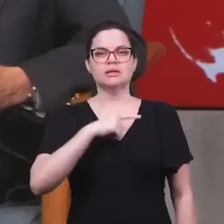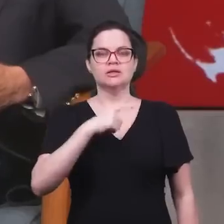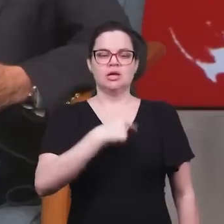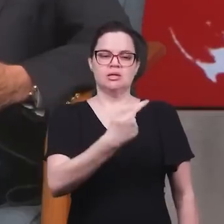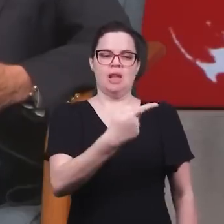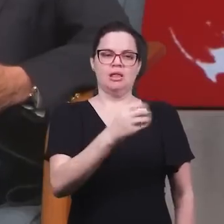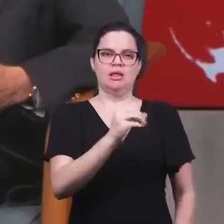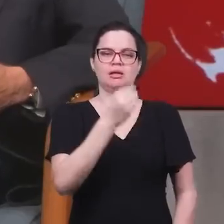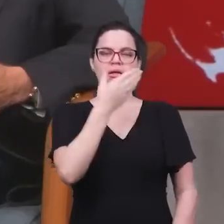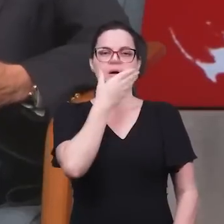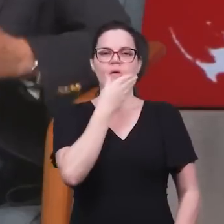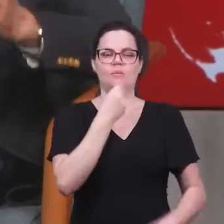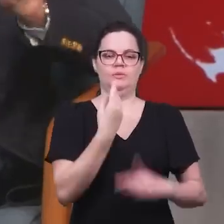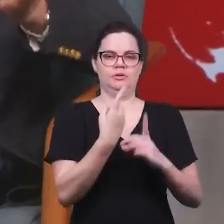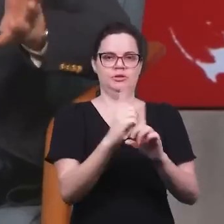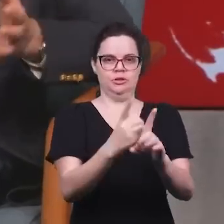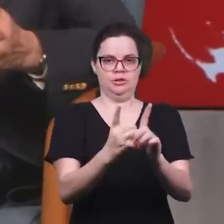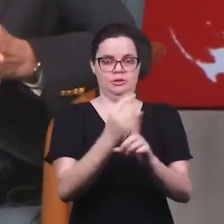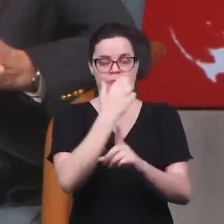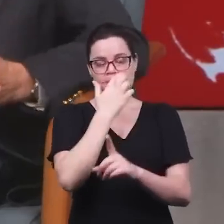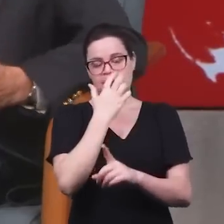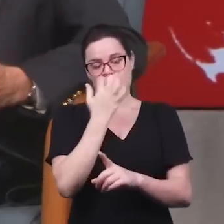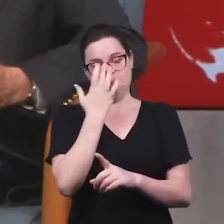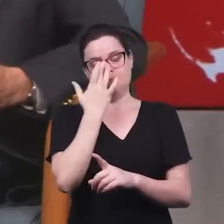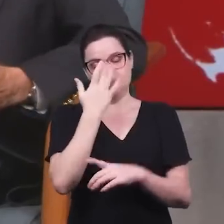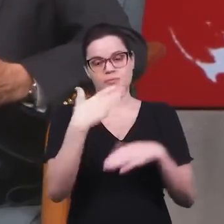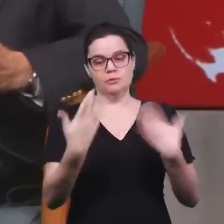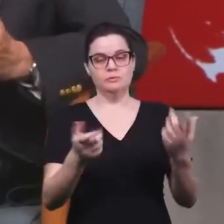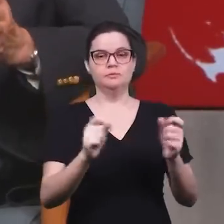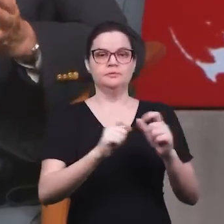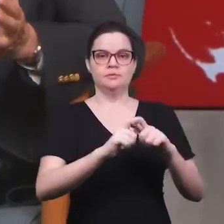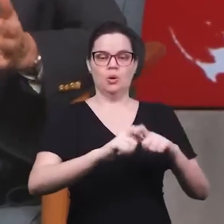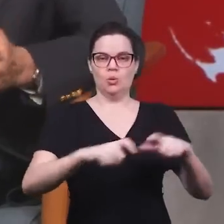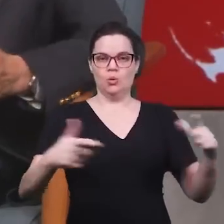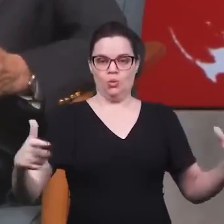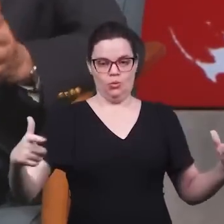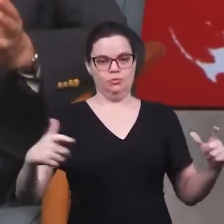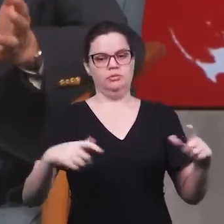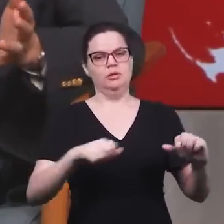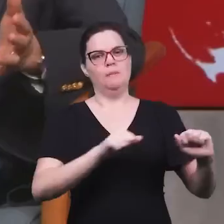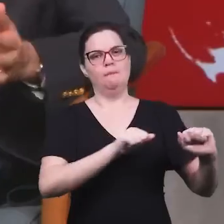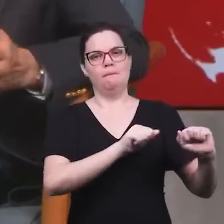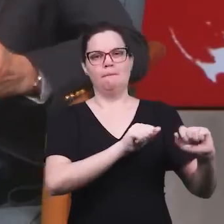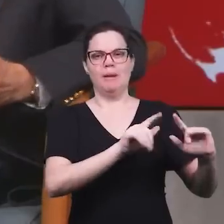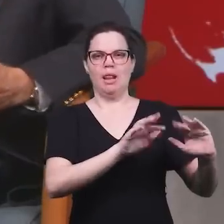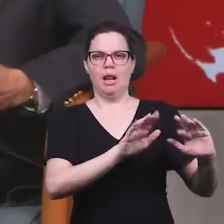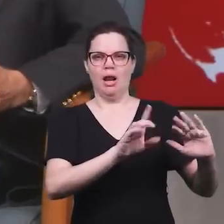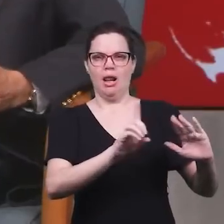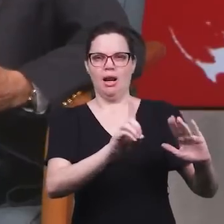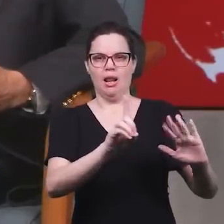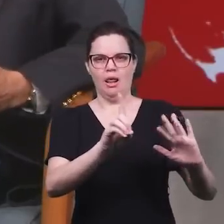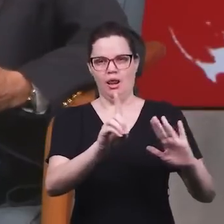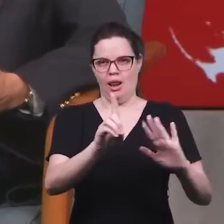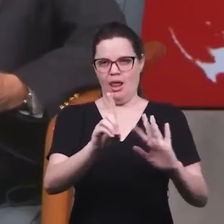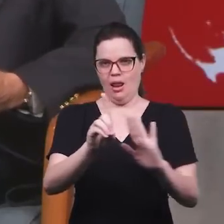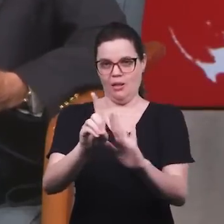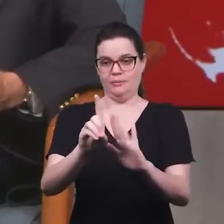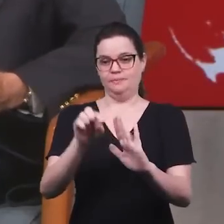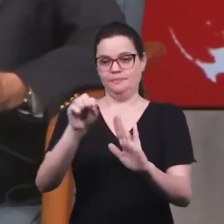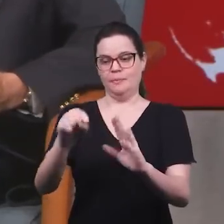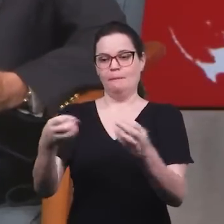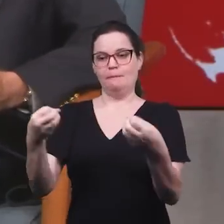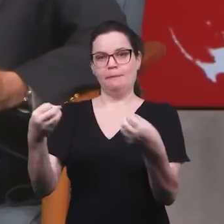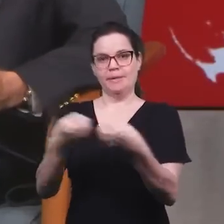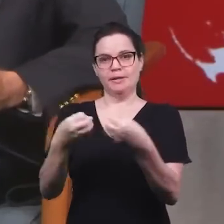discípulos. Então, havia um grupo grande indo com Jesus. Quando eles estão chegando à porta da cidade de Naim,